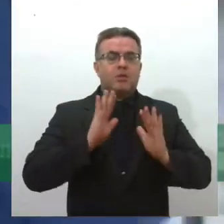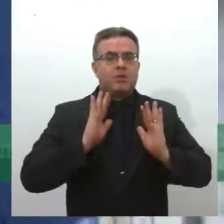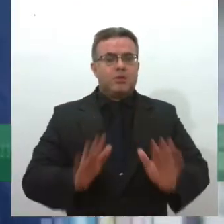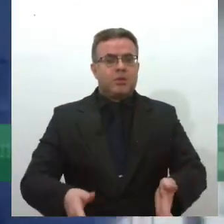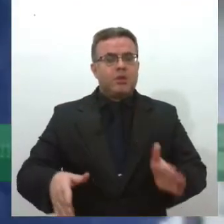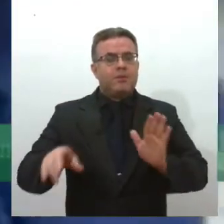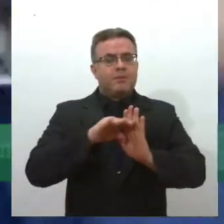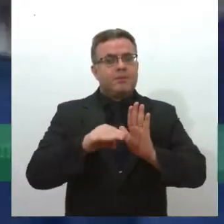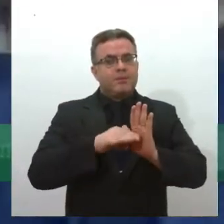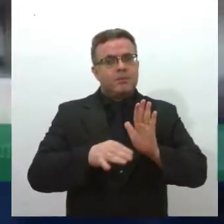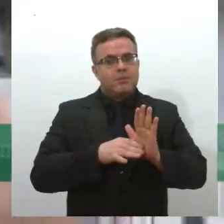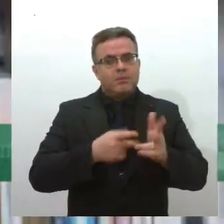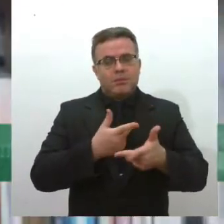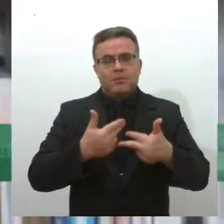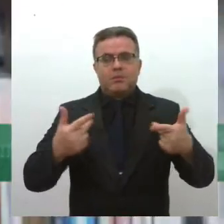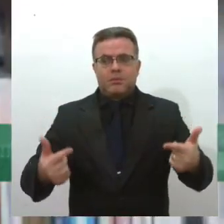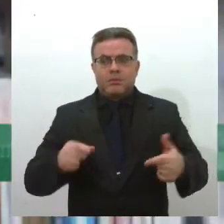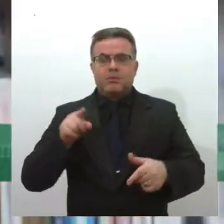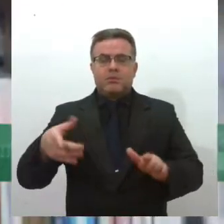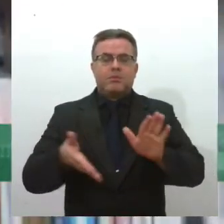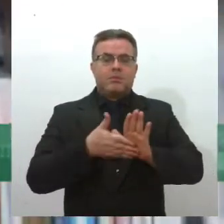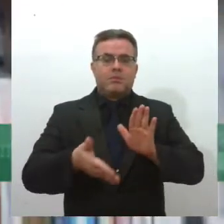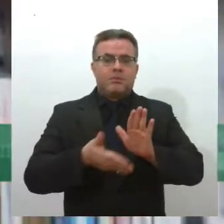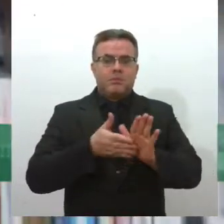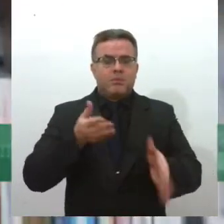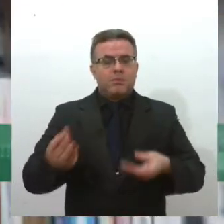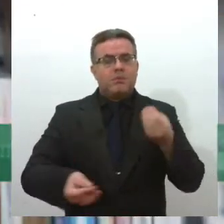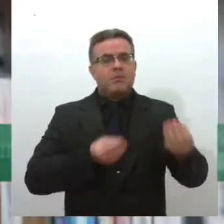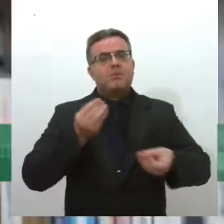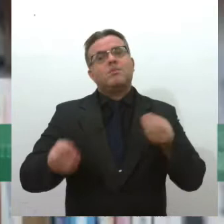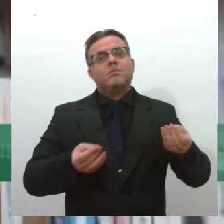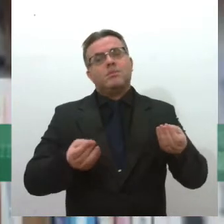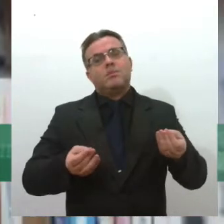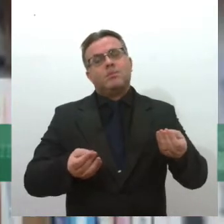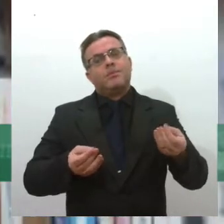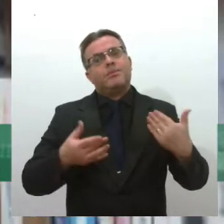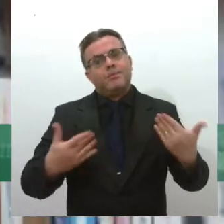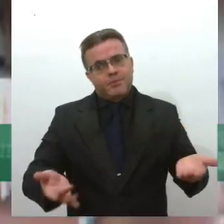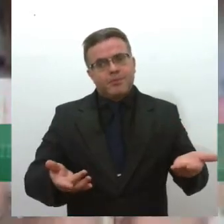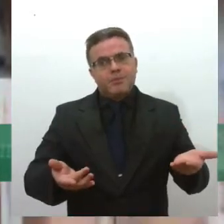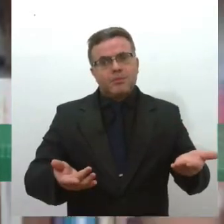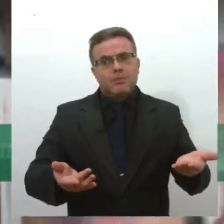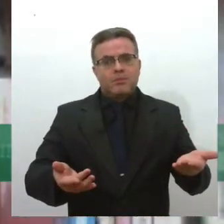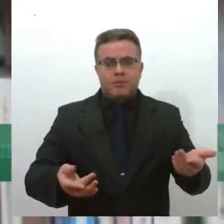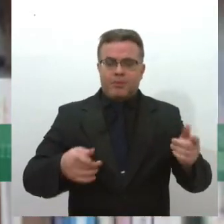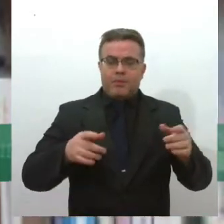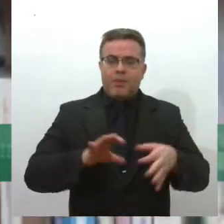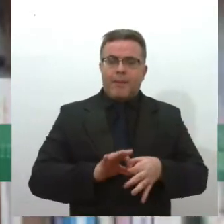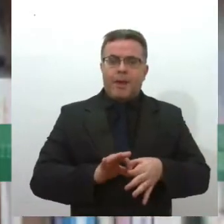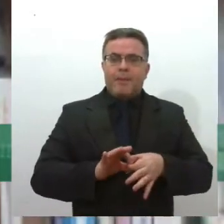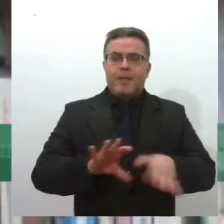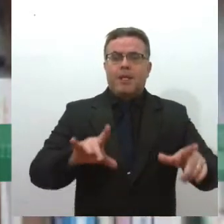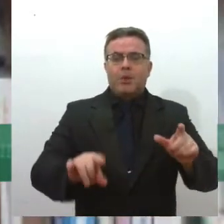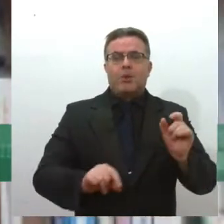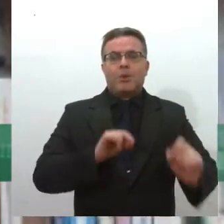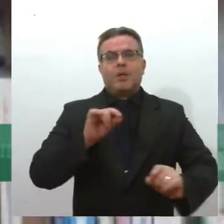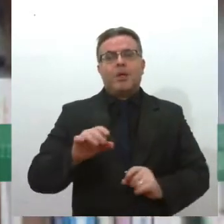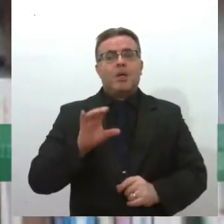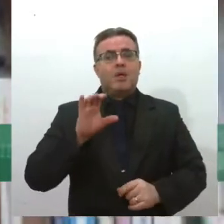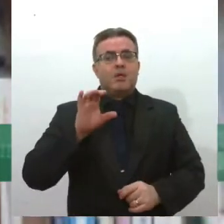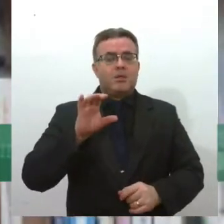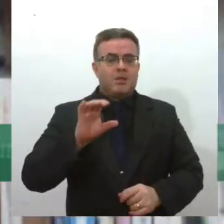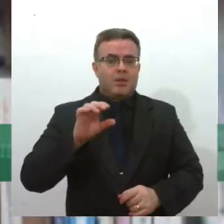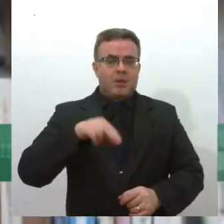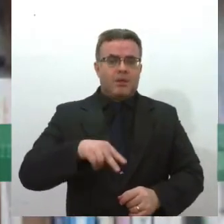internacionais, essa proposta, ela quebra a independência funcional, permitindo ao CNMP que